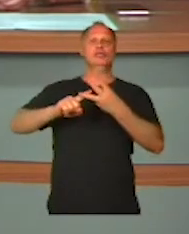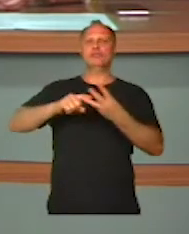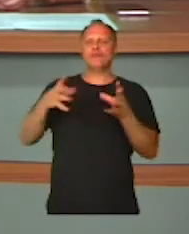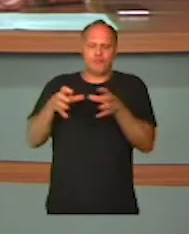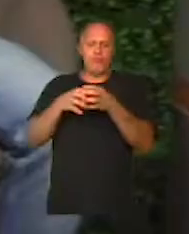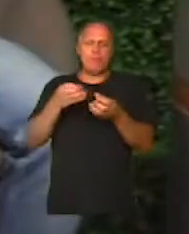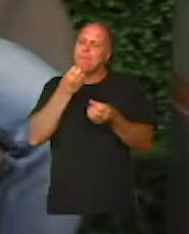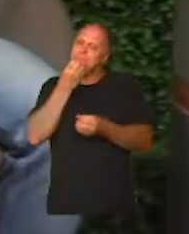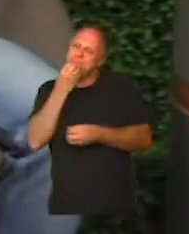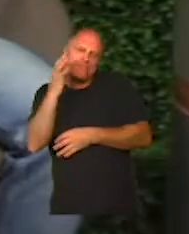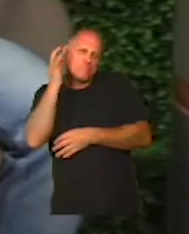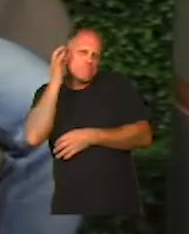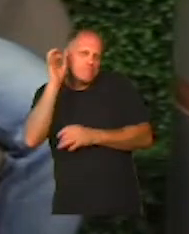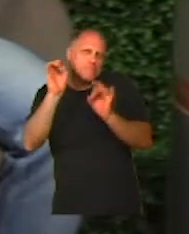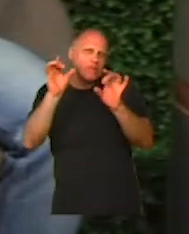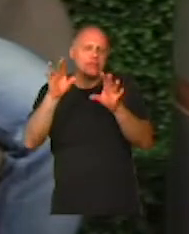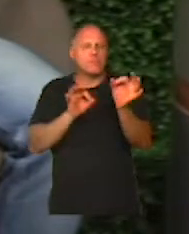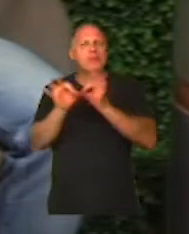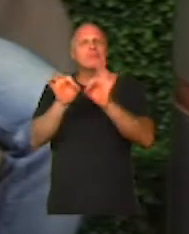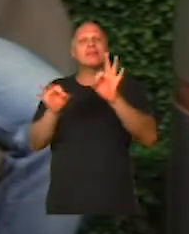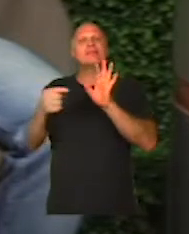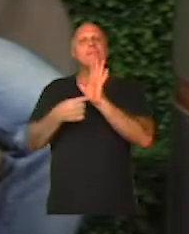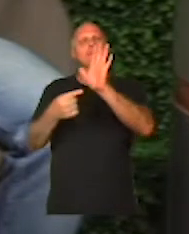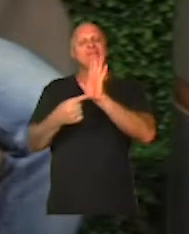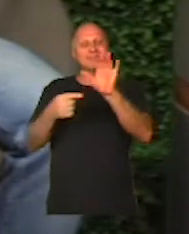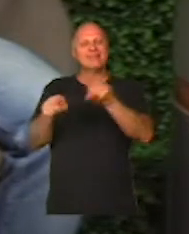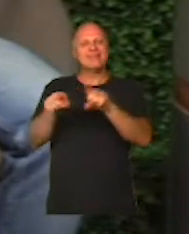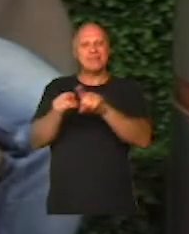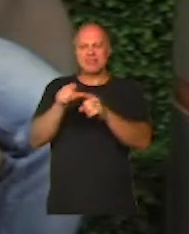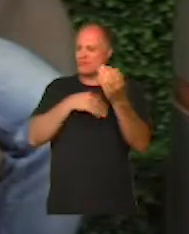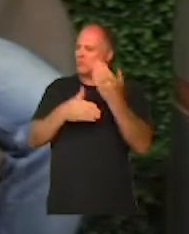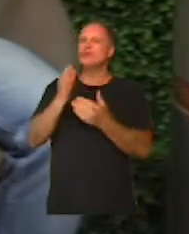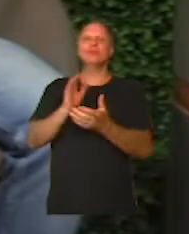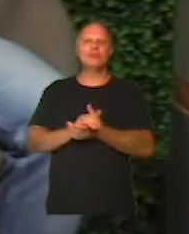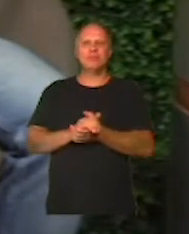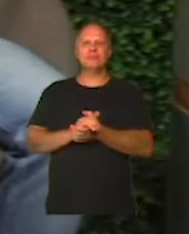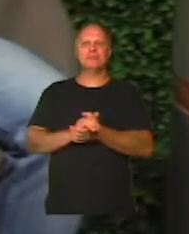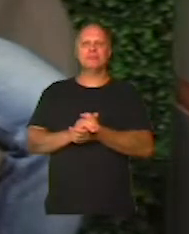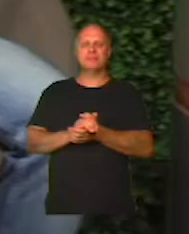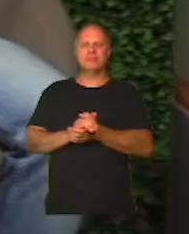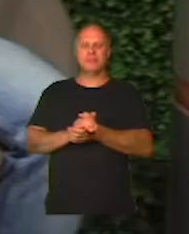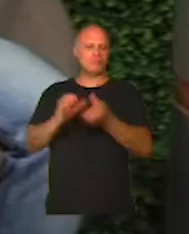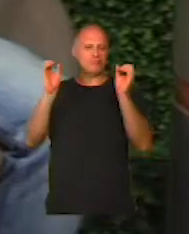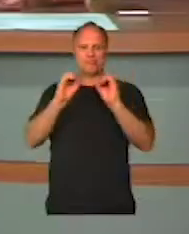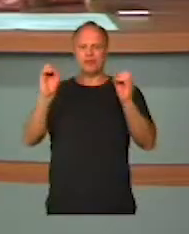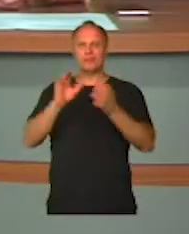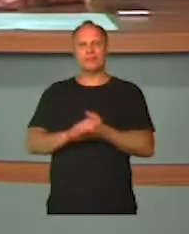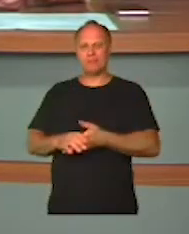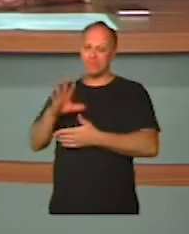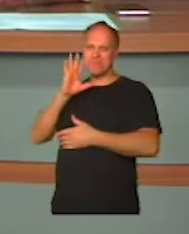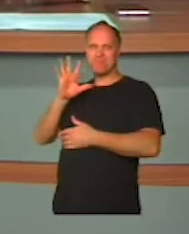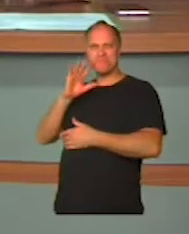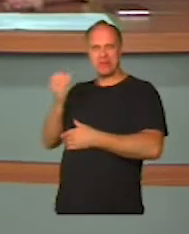muito fantástica de preparação de atores, além da direção, né? Isso é algo fantástico. Fantástico.